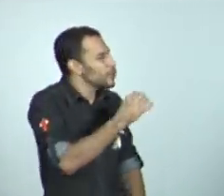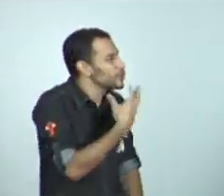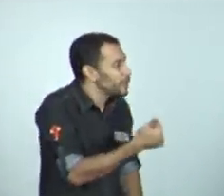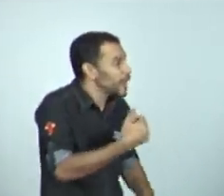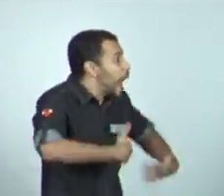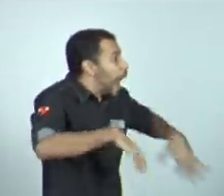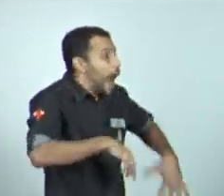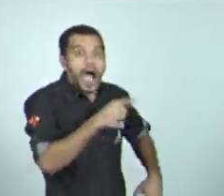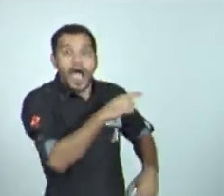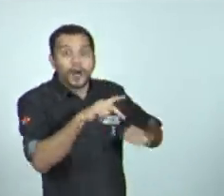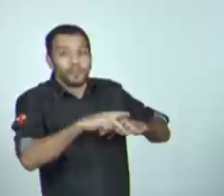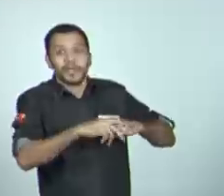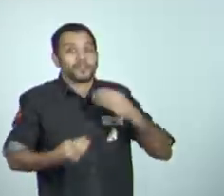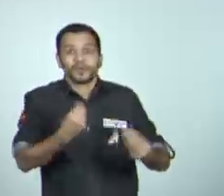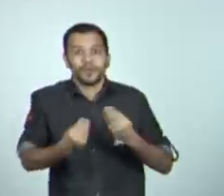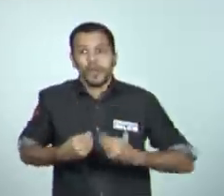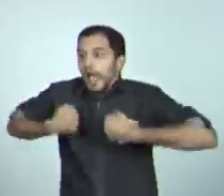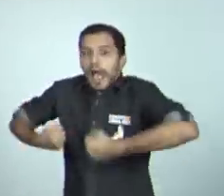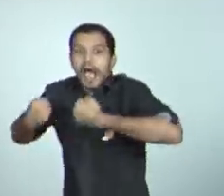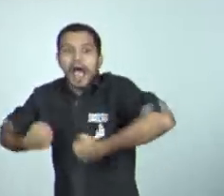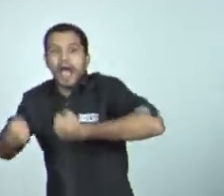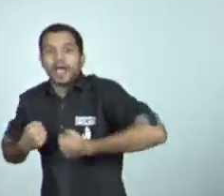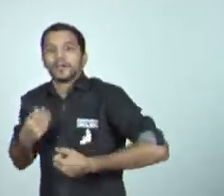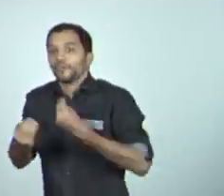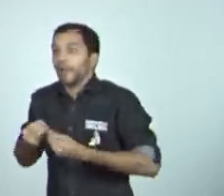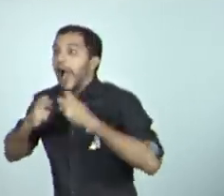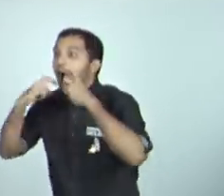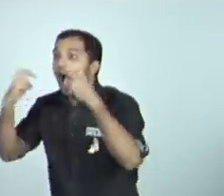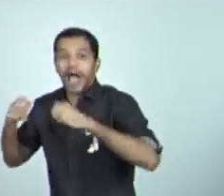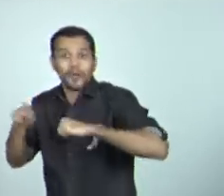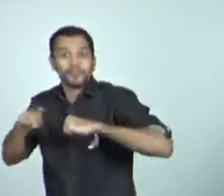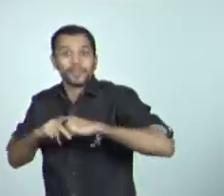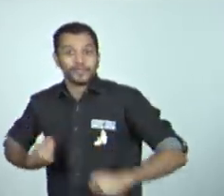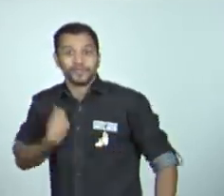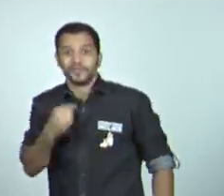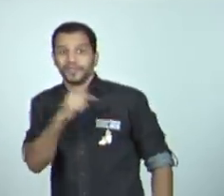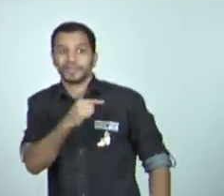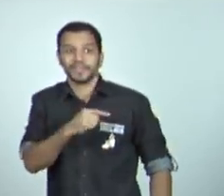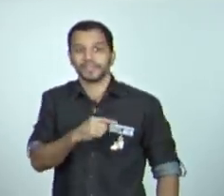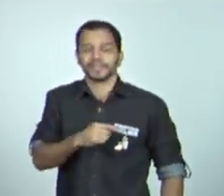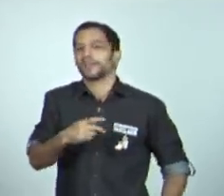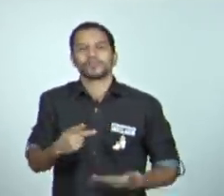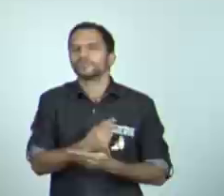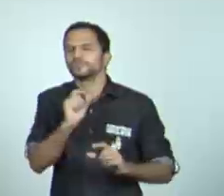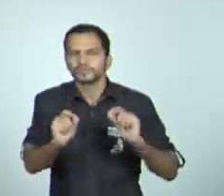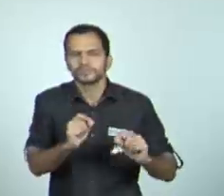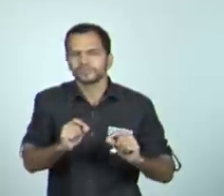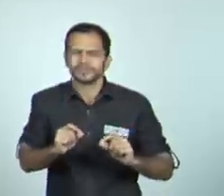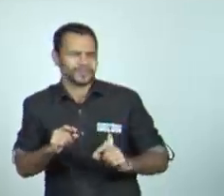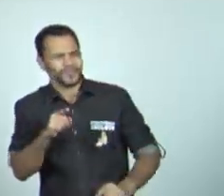tomada de alegria ela correu de volta sem abrir a porta esse amor pede está a porta eles porém disseram